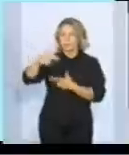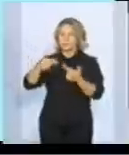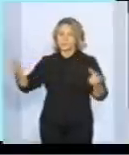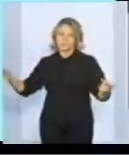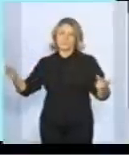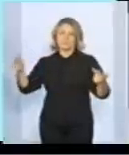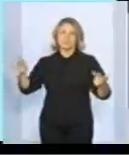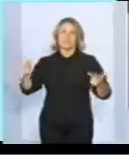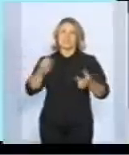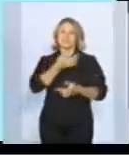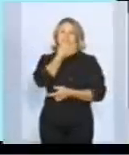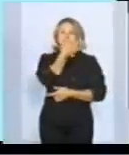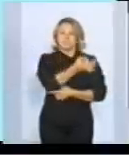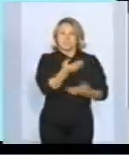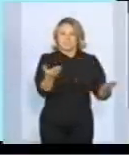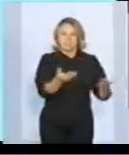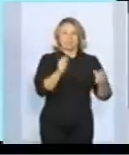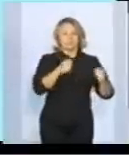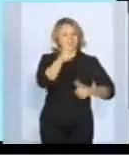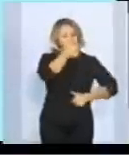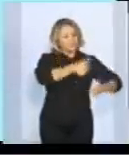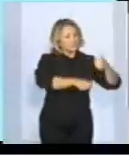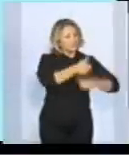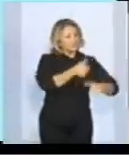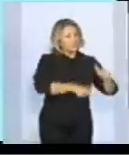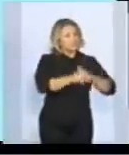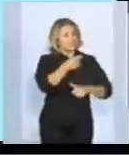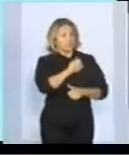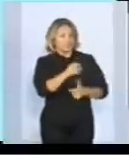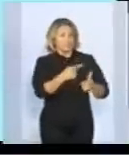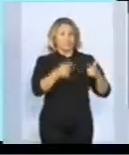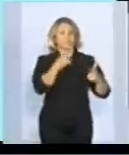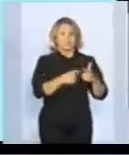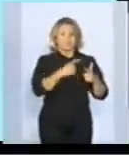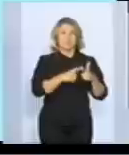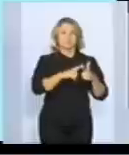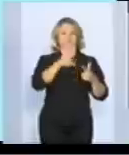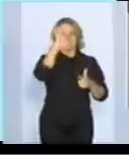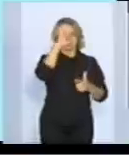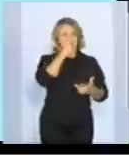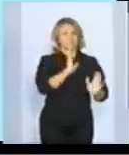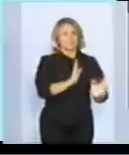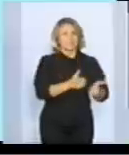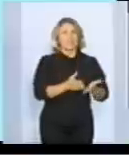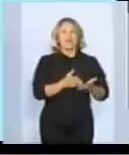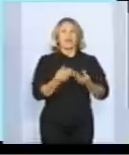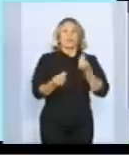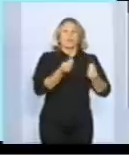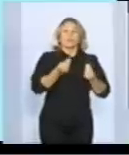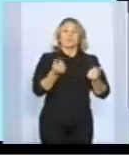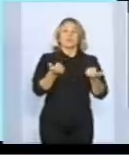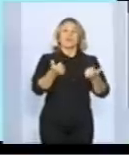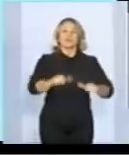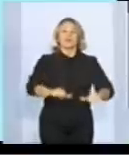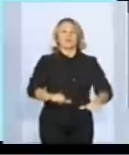ela sugere que seja analisado se o problema foi corretamente definido, ou seja, qual o diagnóstico,